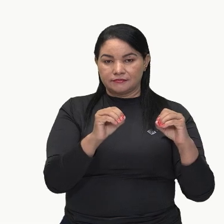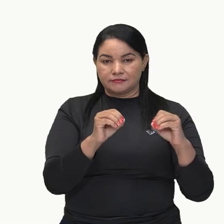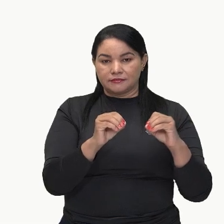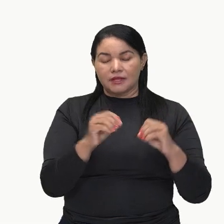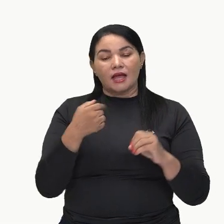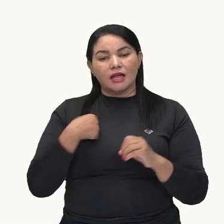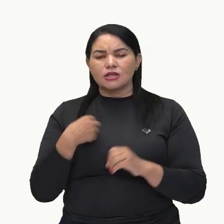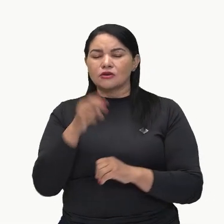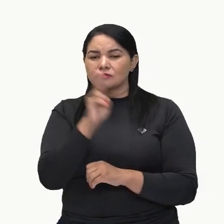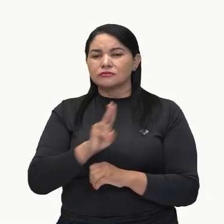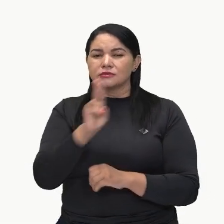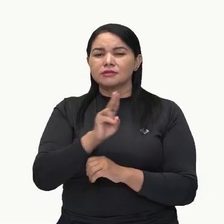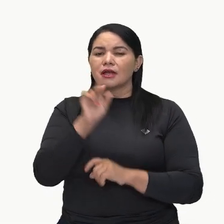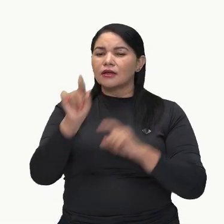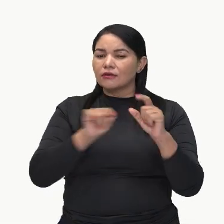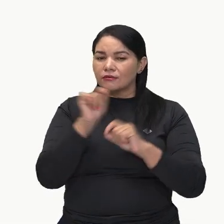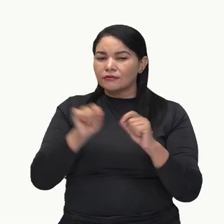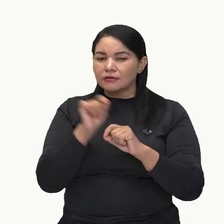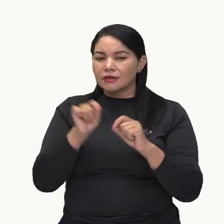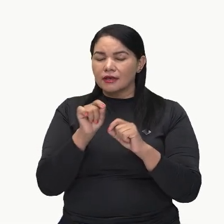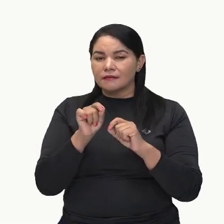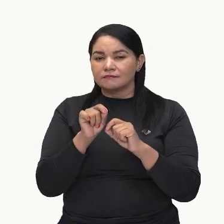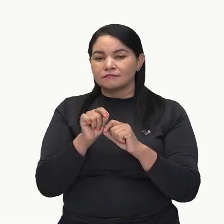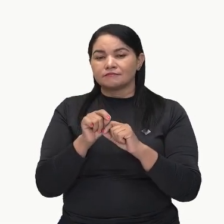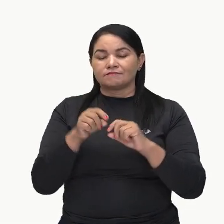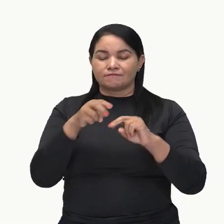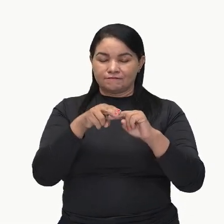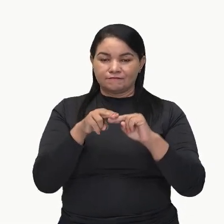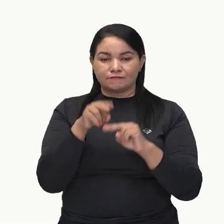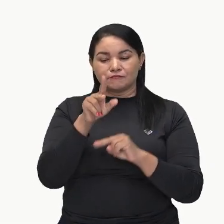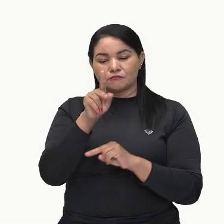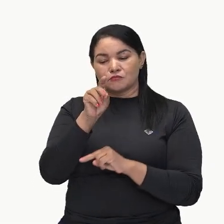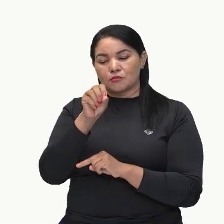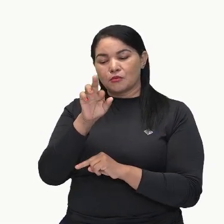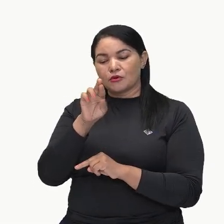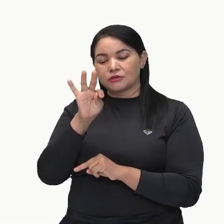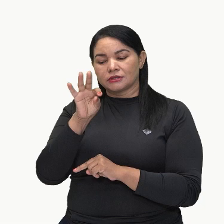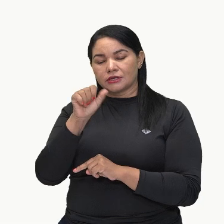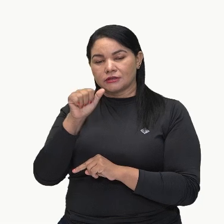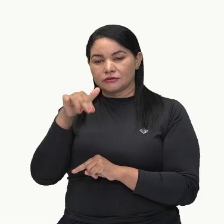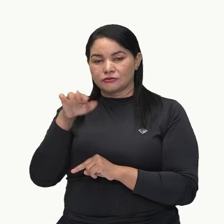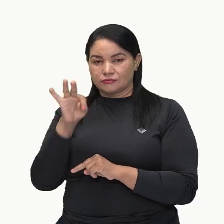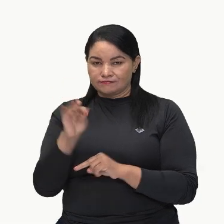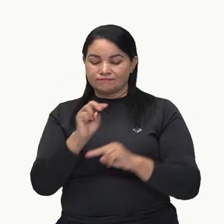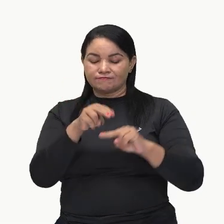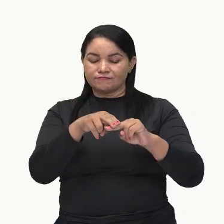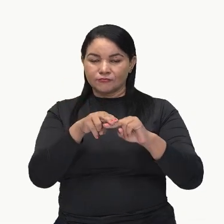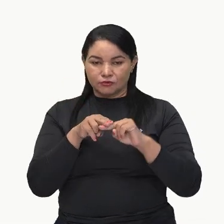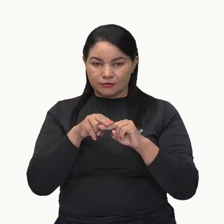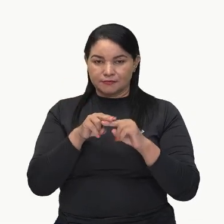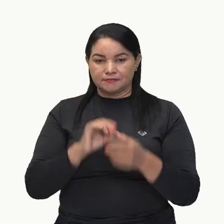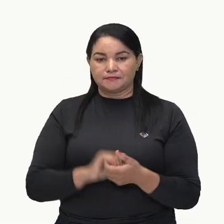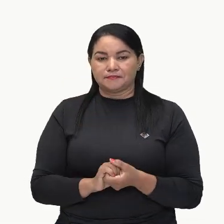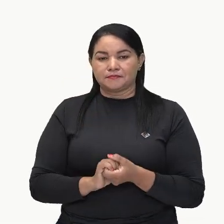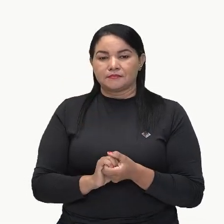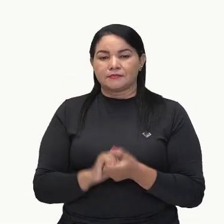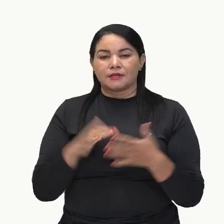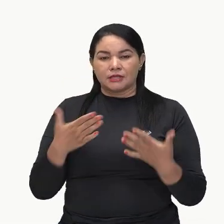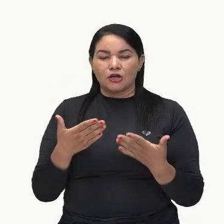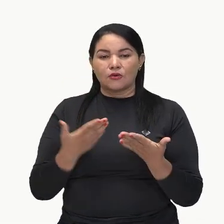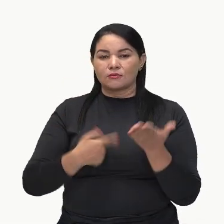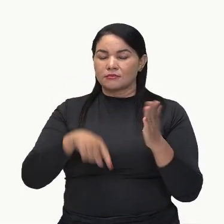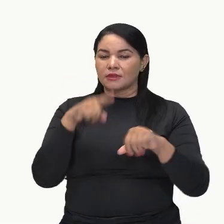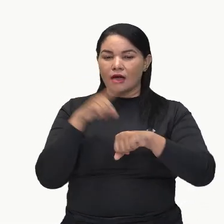construção? A conjunção portanto, tá? Então, lá na hora de escrever o teu texto, o